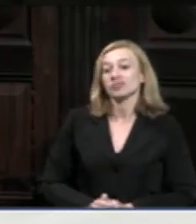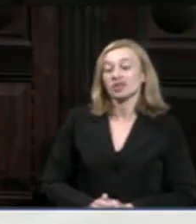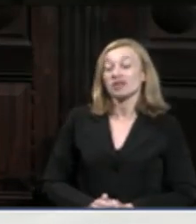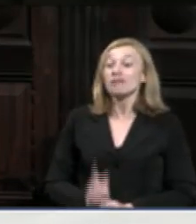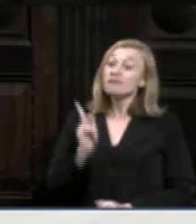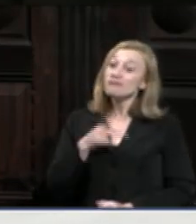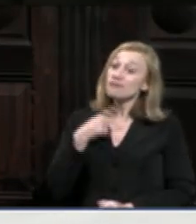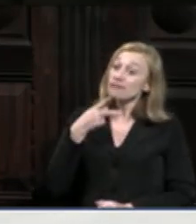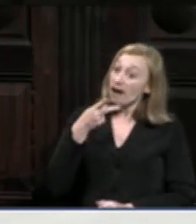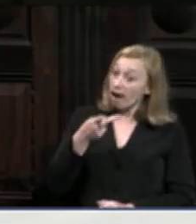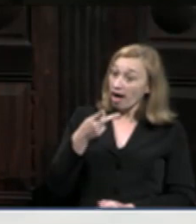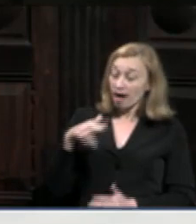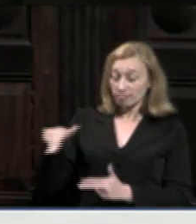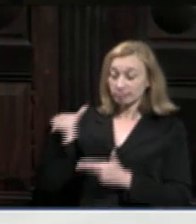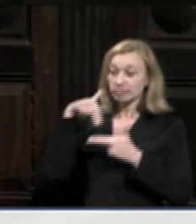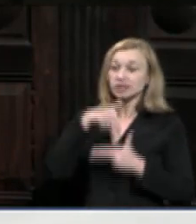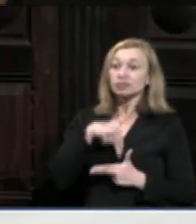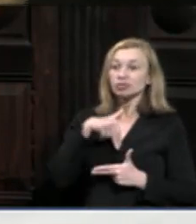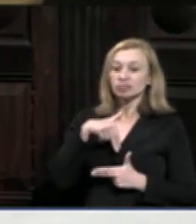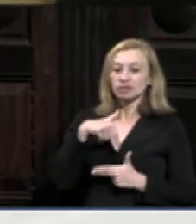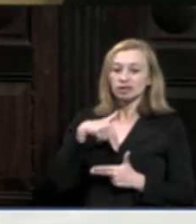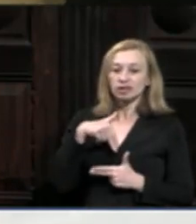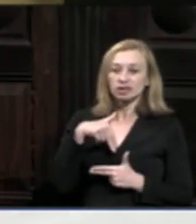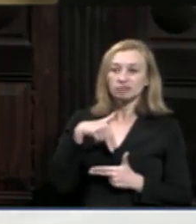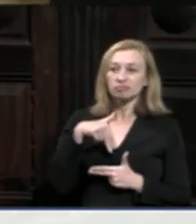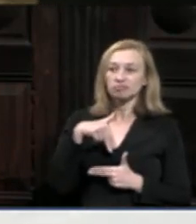Dizer da tribuna